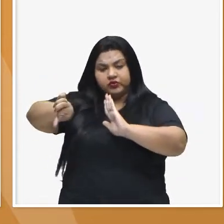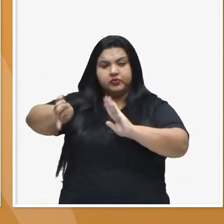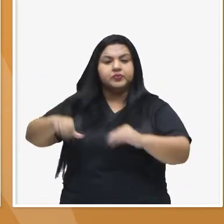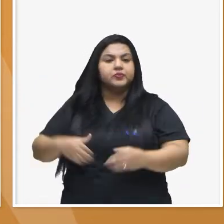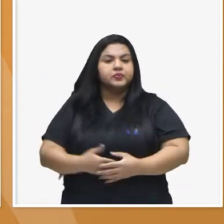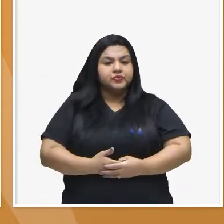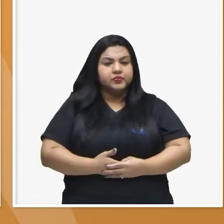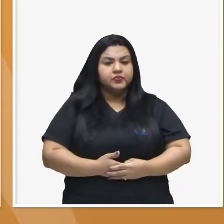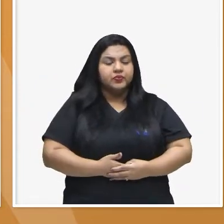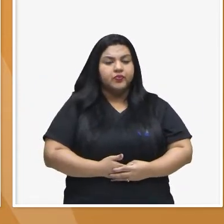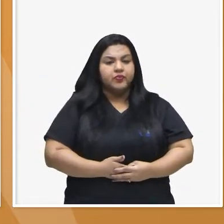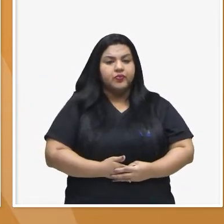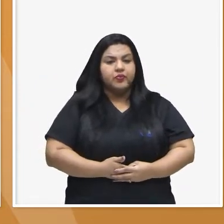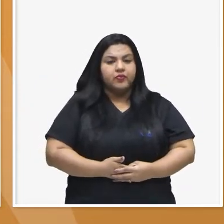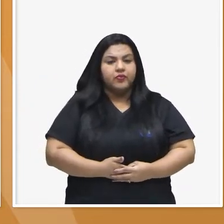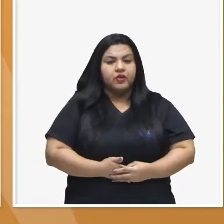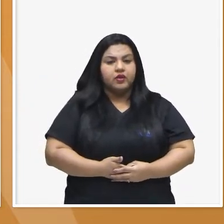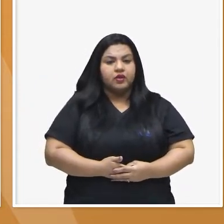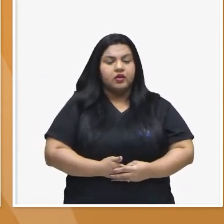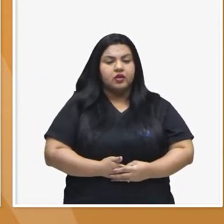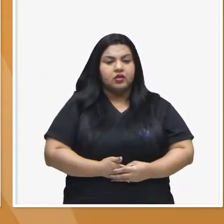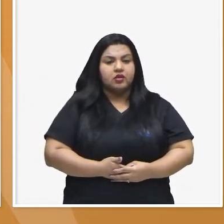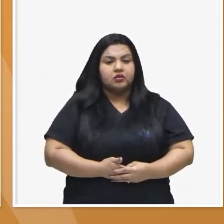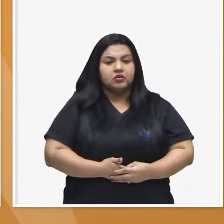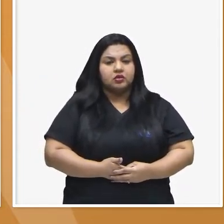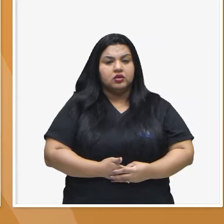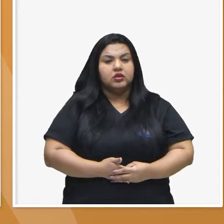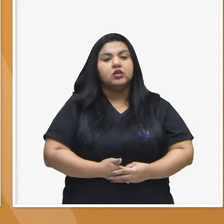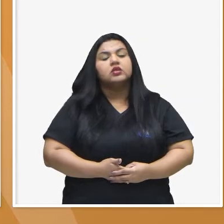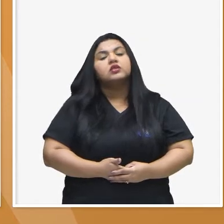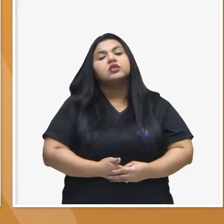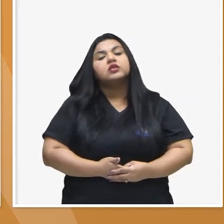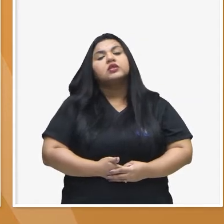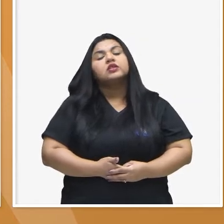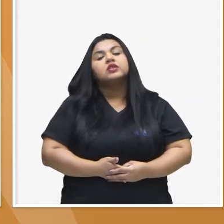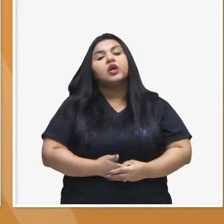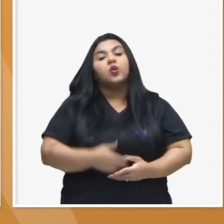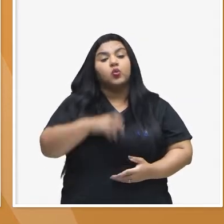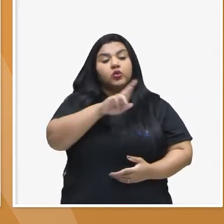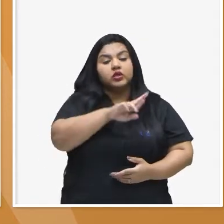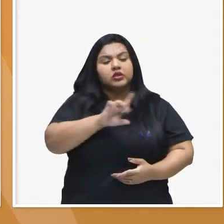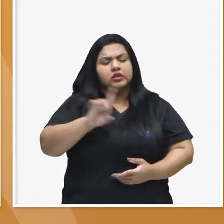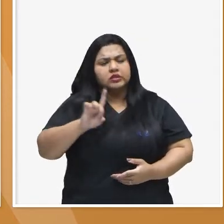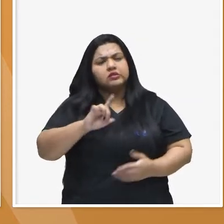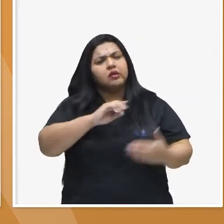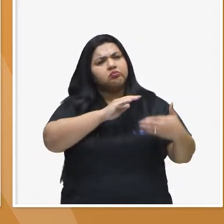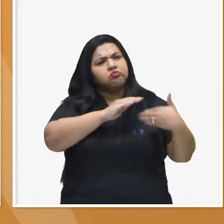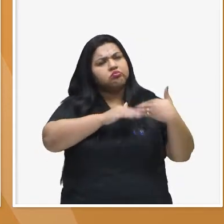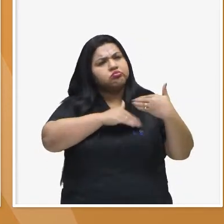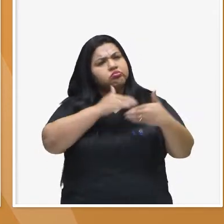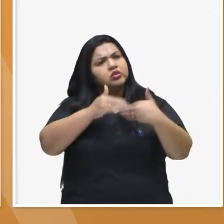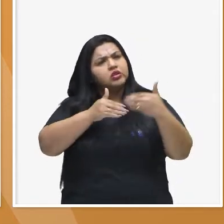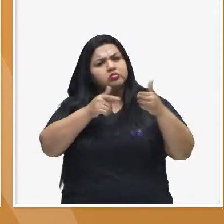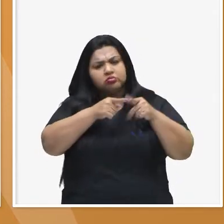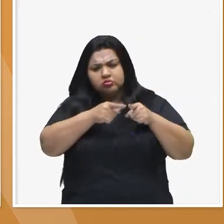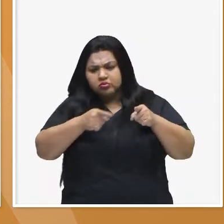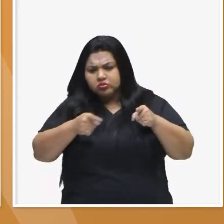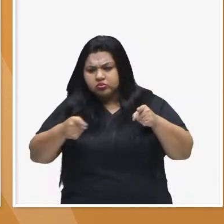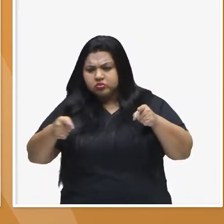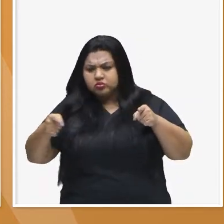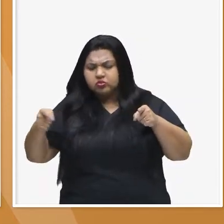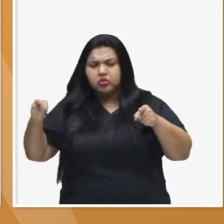ó. Então, já do René Descartes para ele, né, já se passaram aí, né, quase,